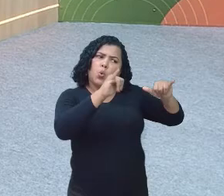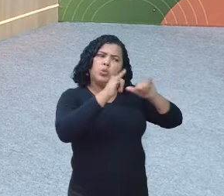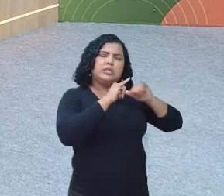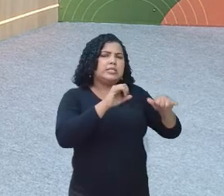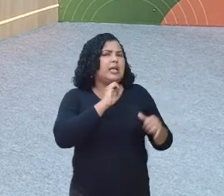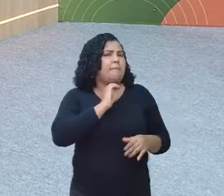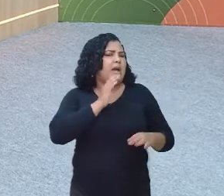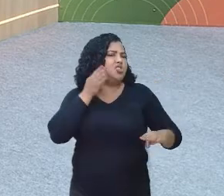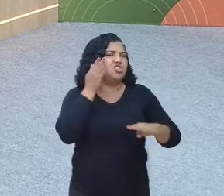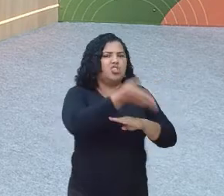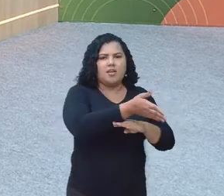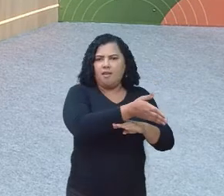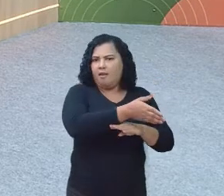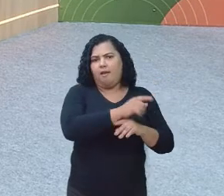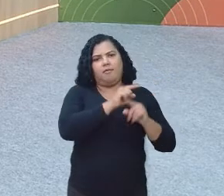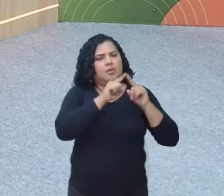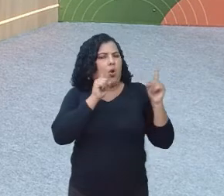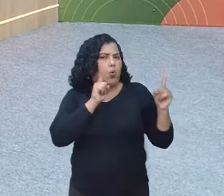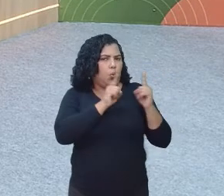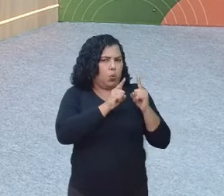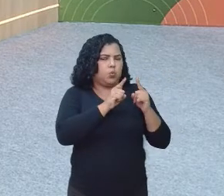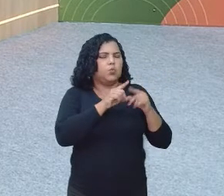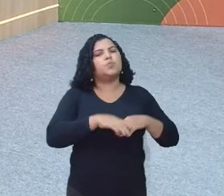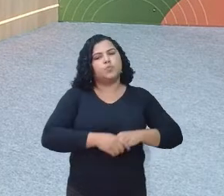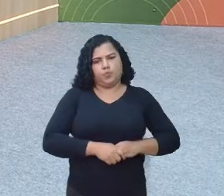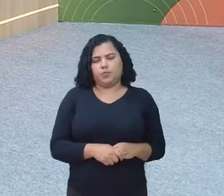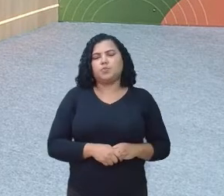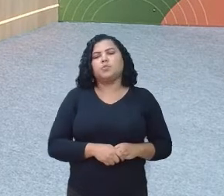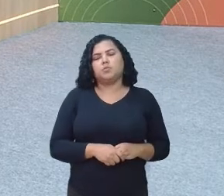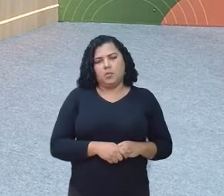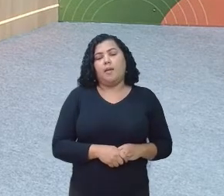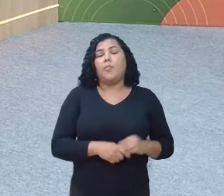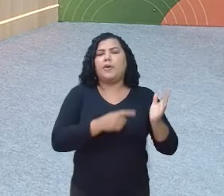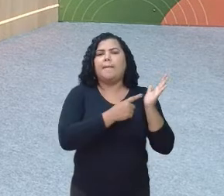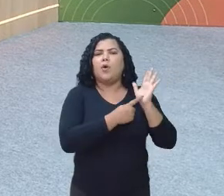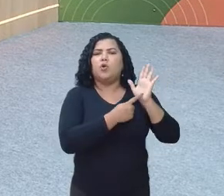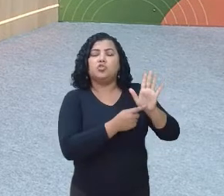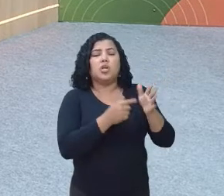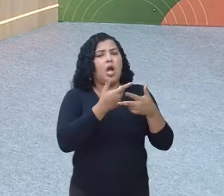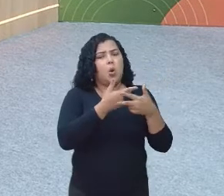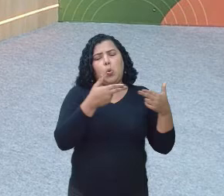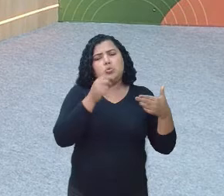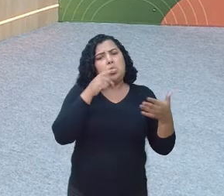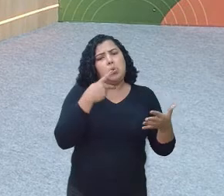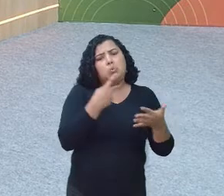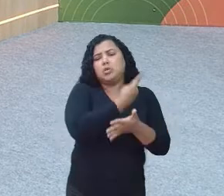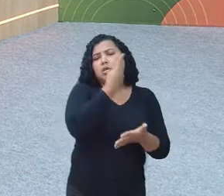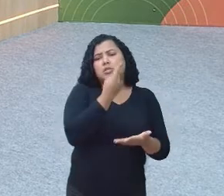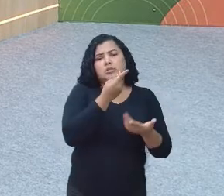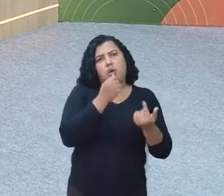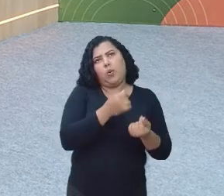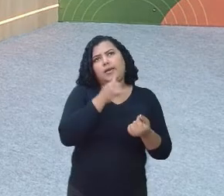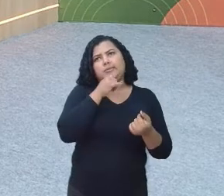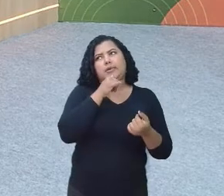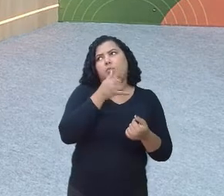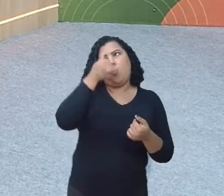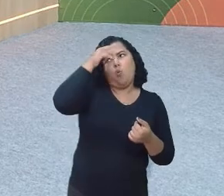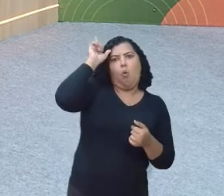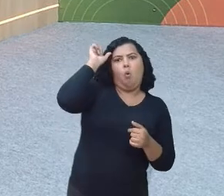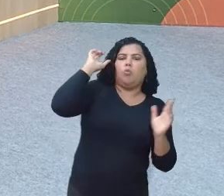costuma ser muito mais curtinha, muito mais objetiva, para dar um fato realmente que aconteceu no dia de ontem,